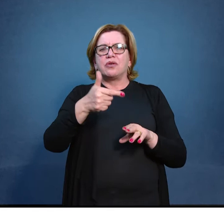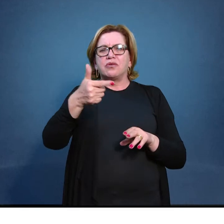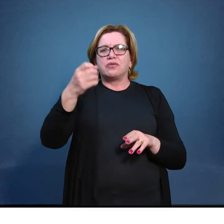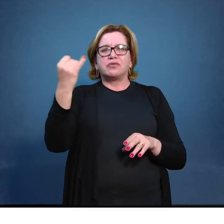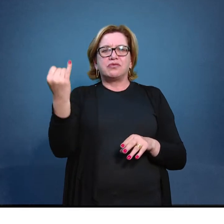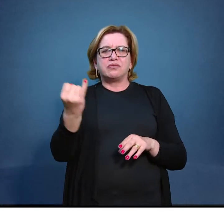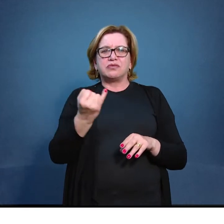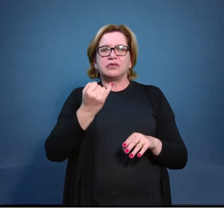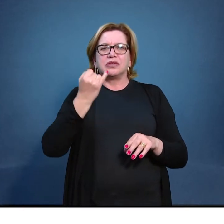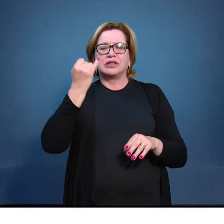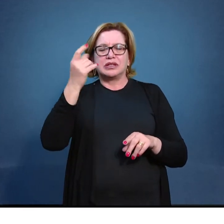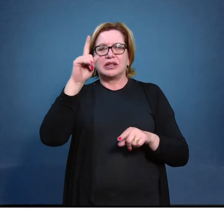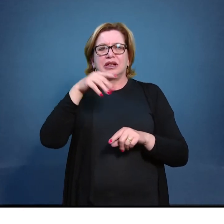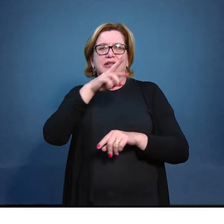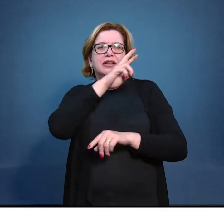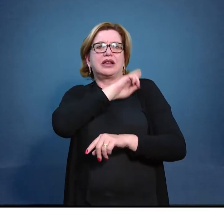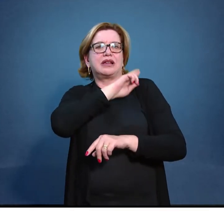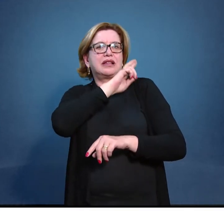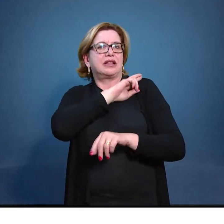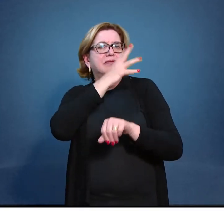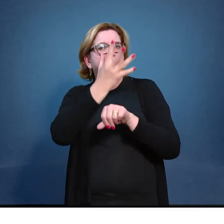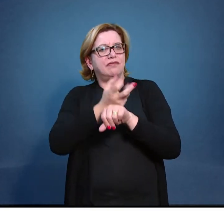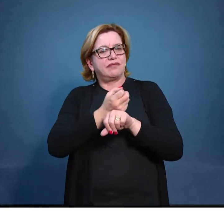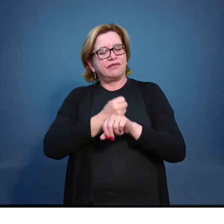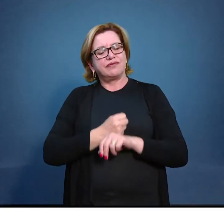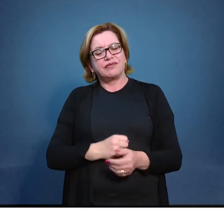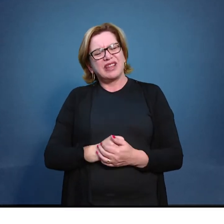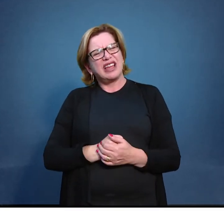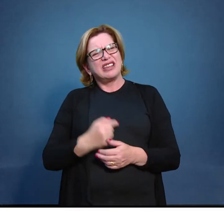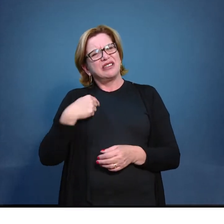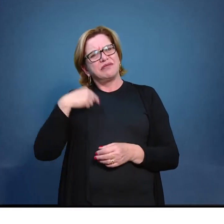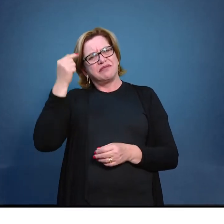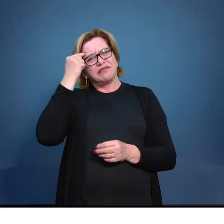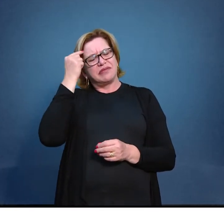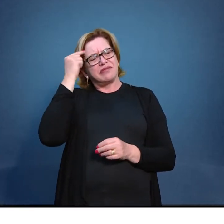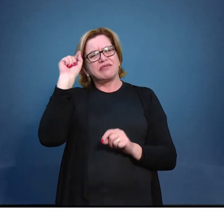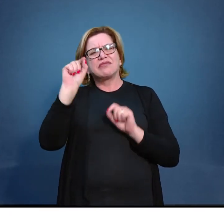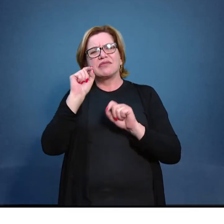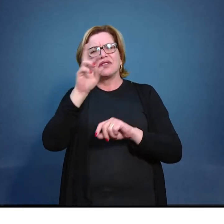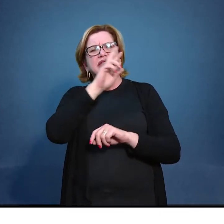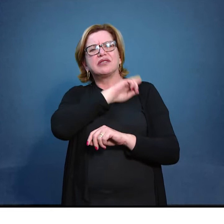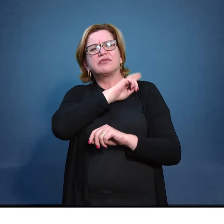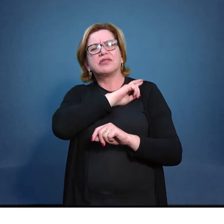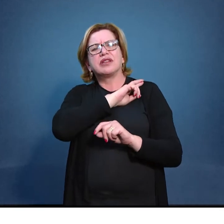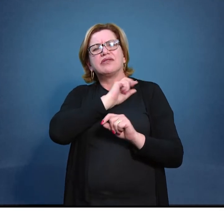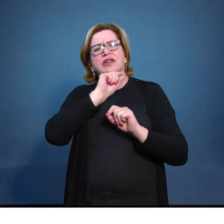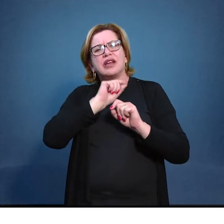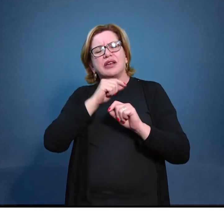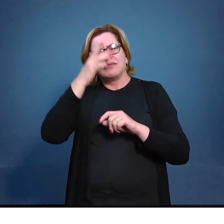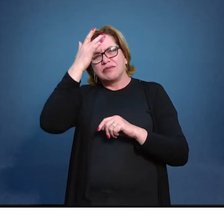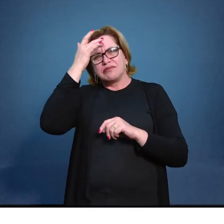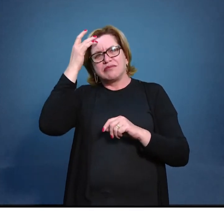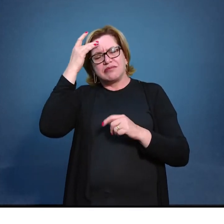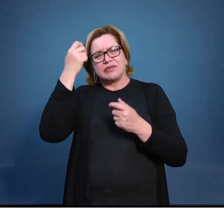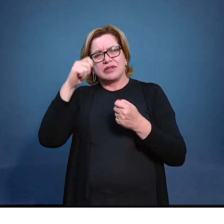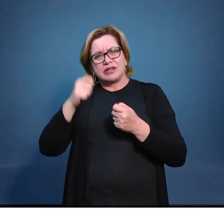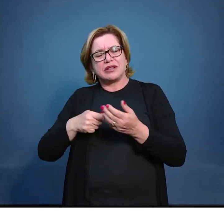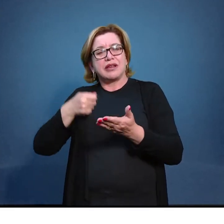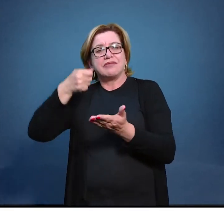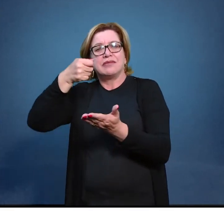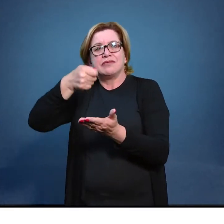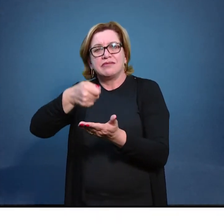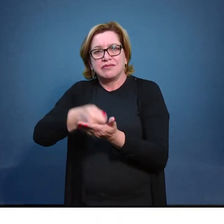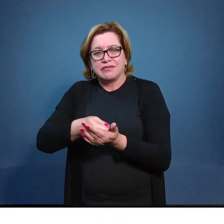é a responsabilidade tributária. A gente pensa, o responsável tributário é aquele que deve fazer o